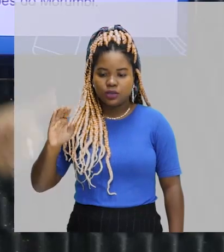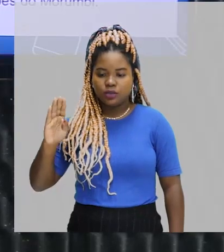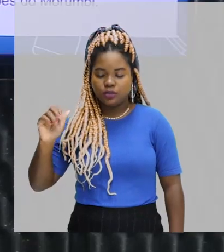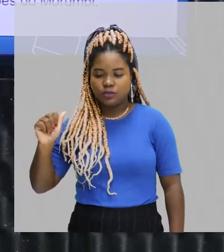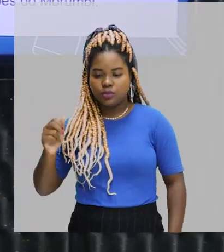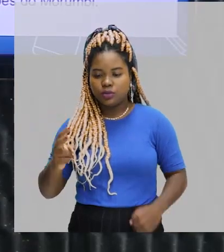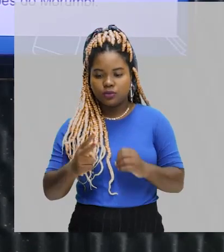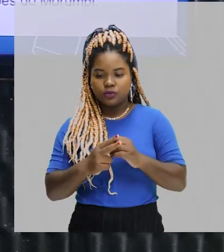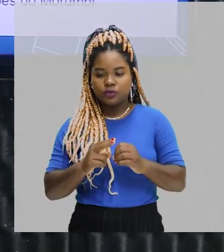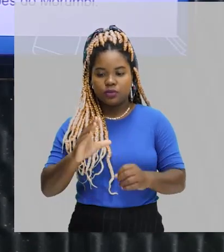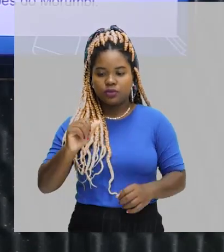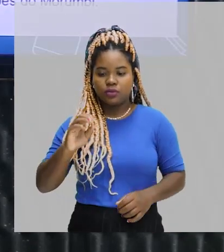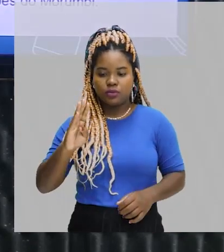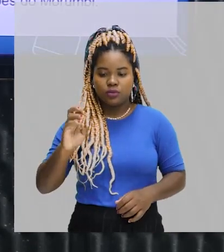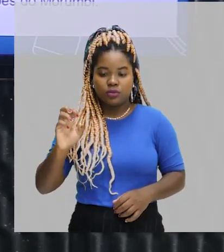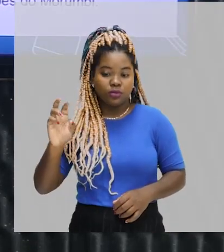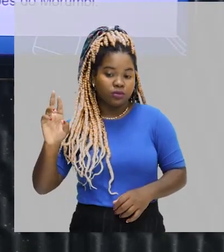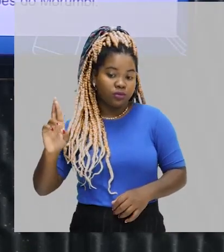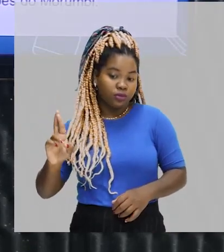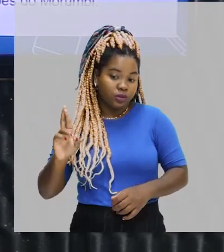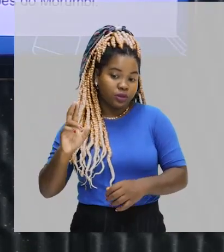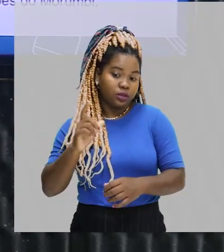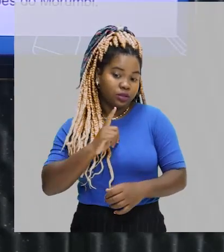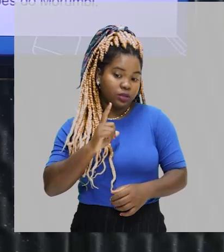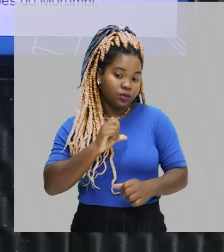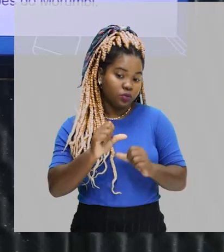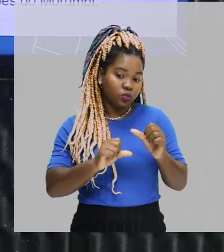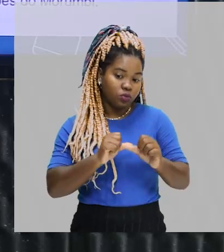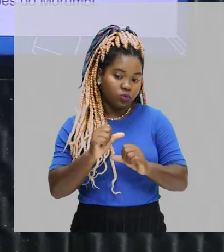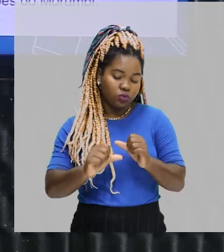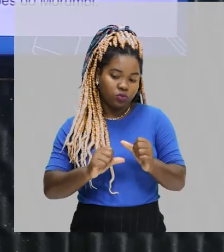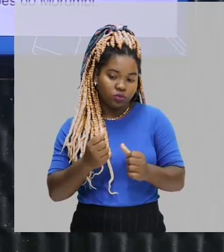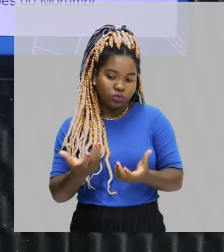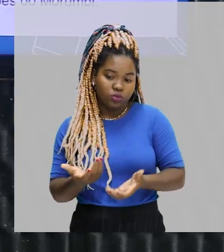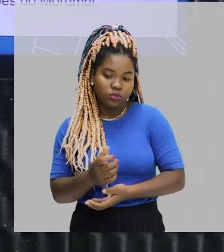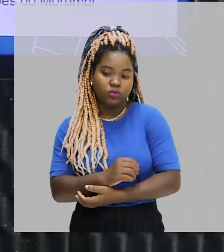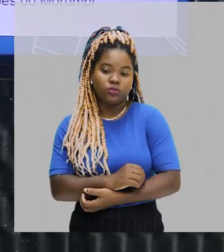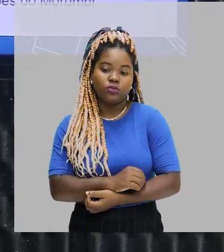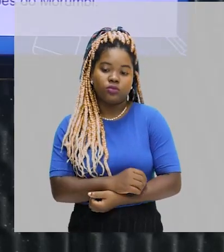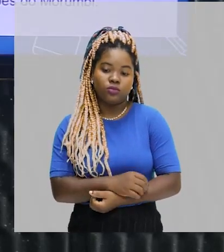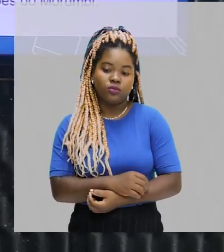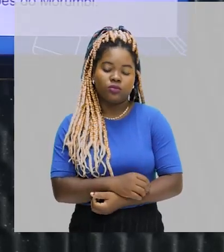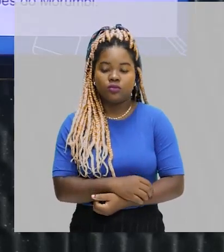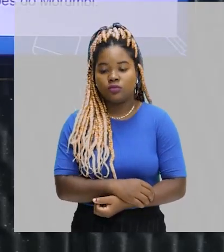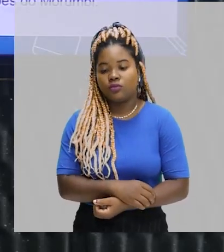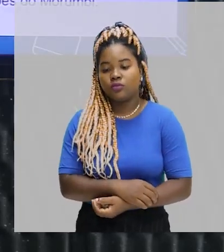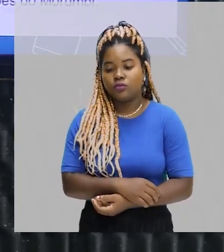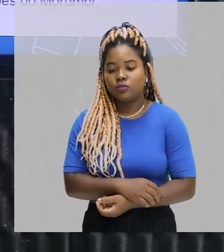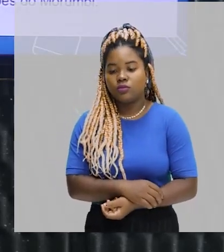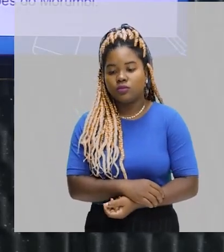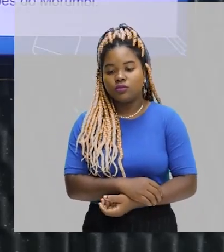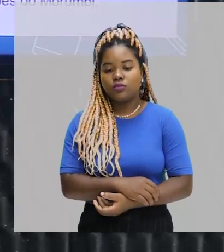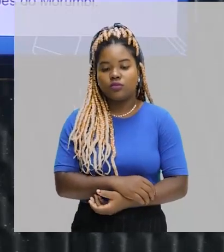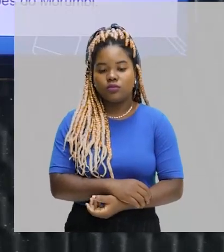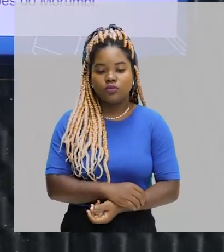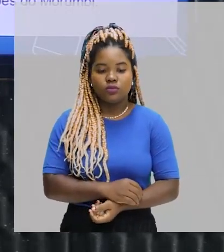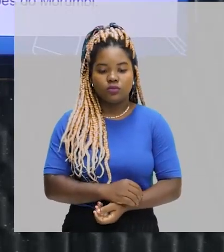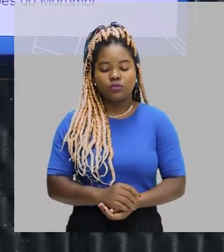verbo caber, tá? Então, ele tem aí umas transformações na hora de se flexionar, né?